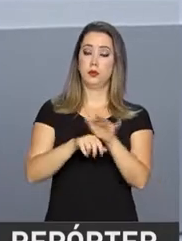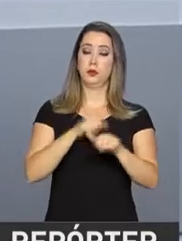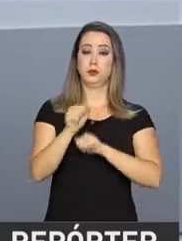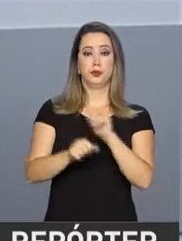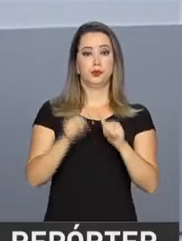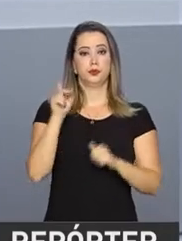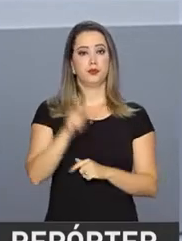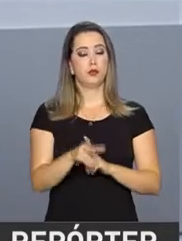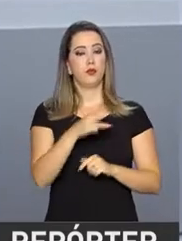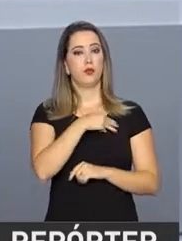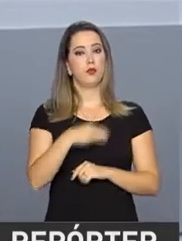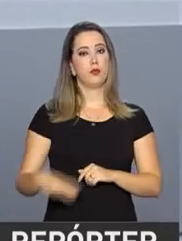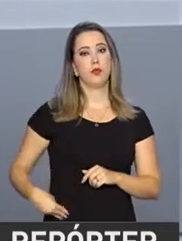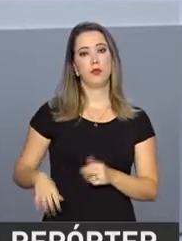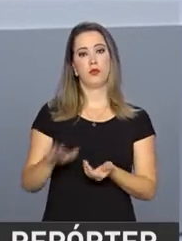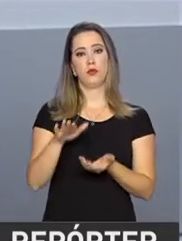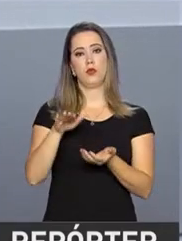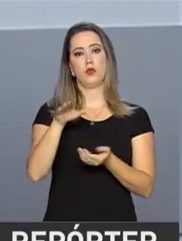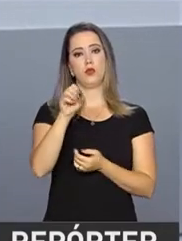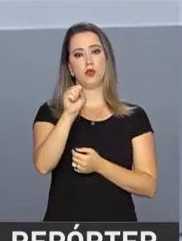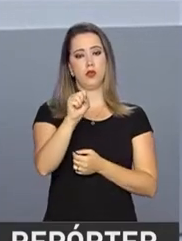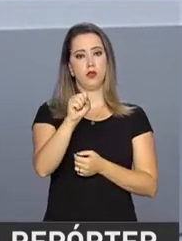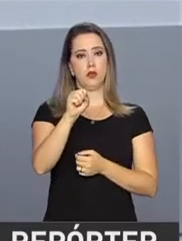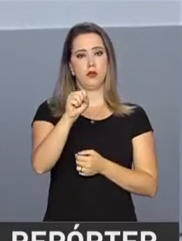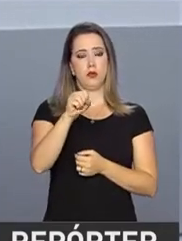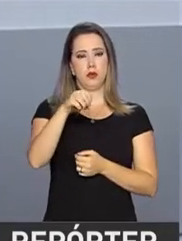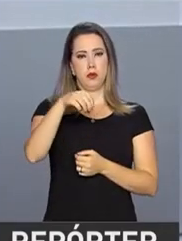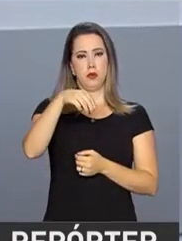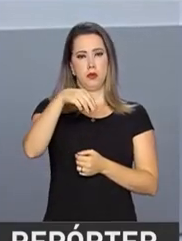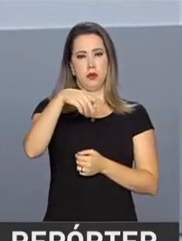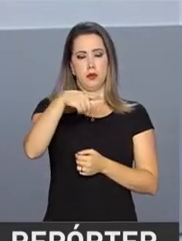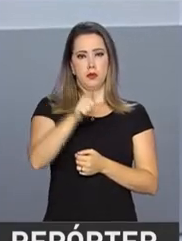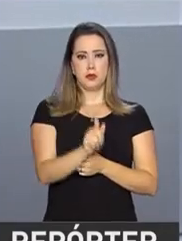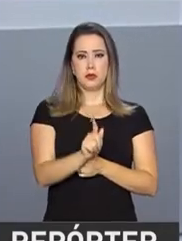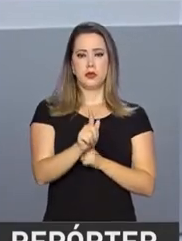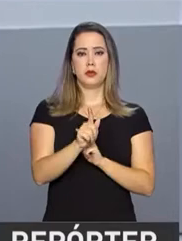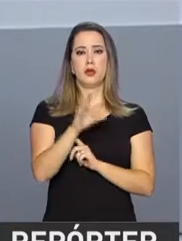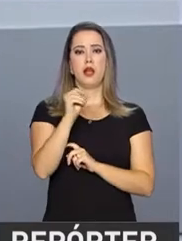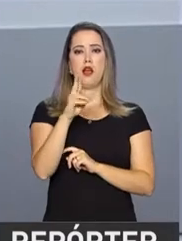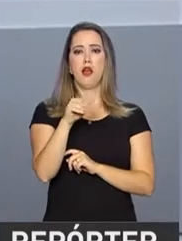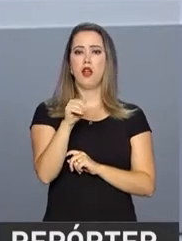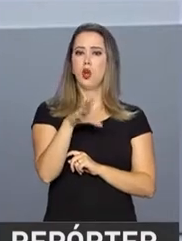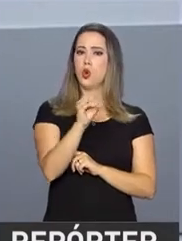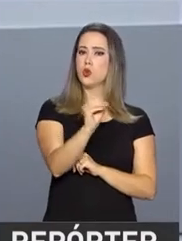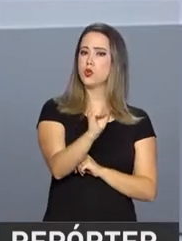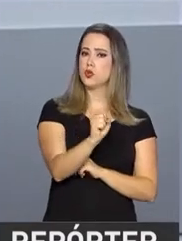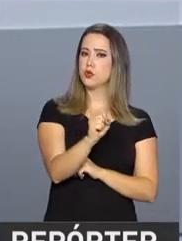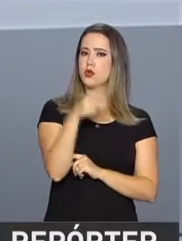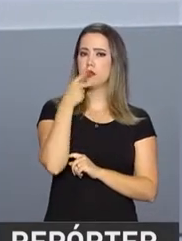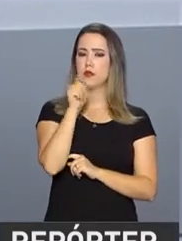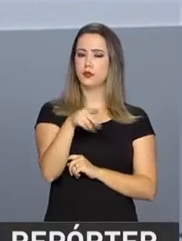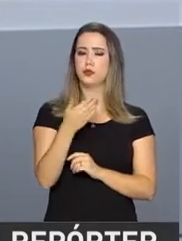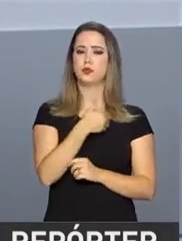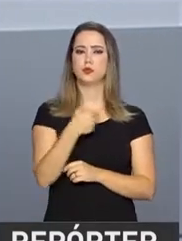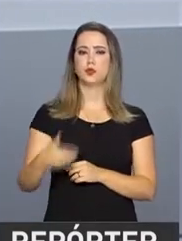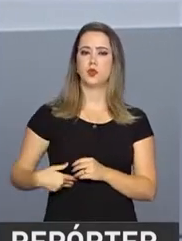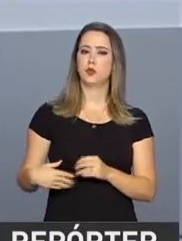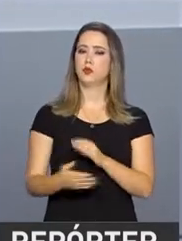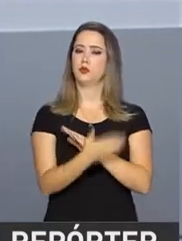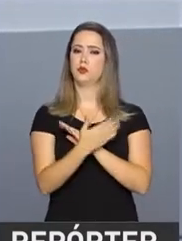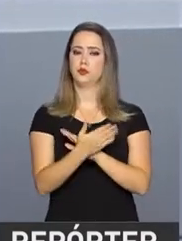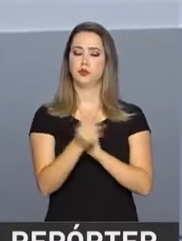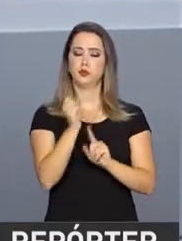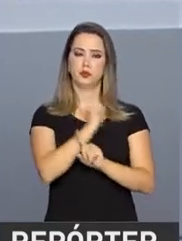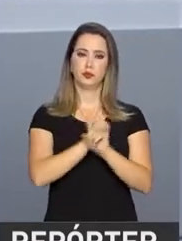foi o ministro da secretaria de governo carlos marun o ministro disse que o governo tem recebido cada vez mais apoio da sociedade